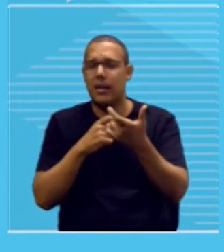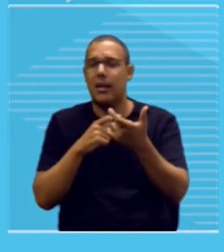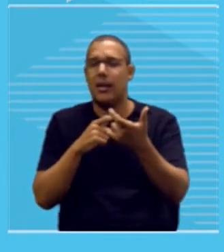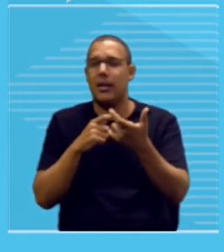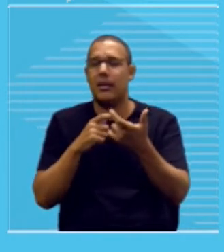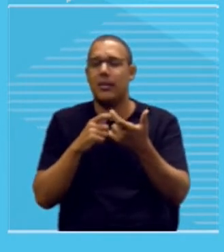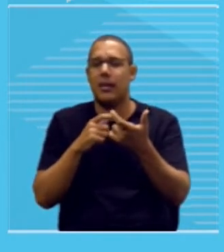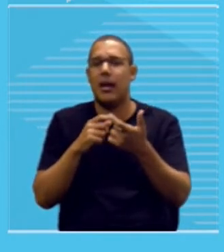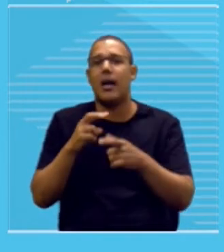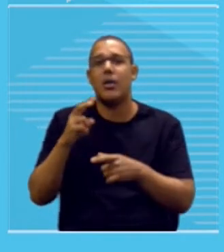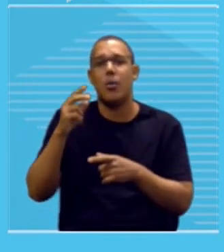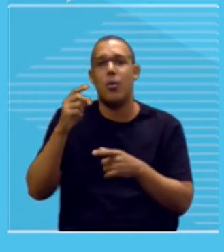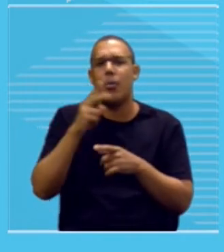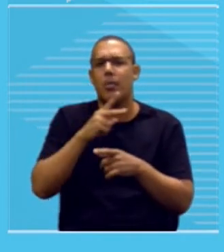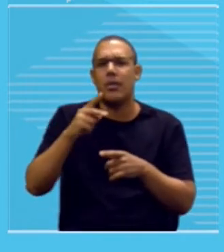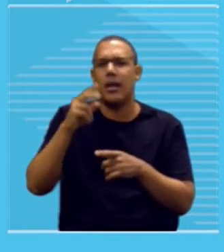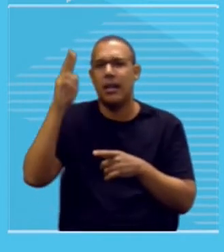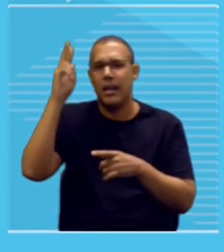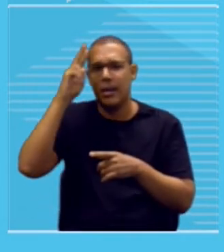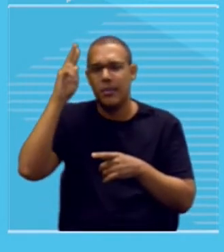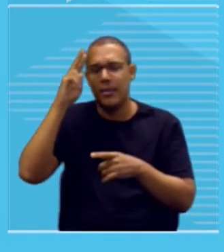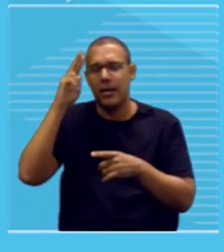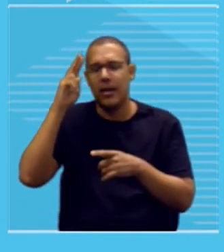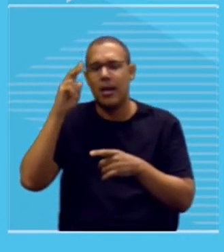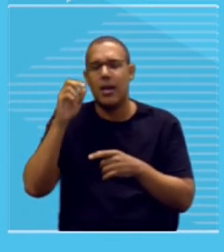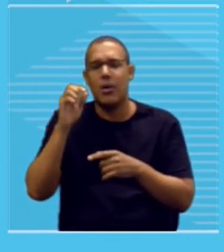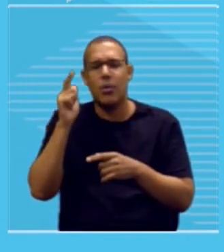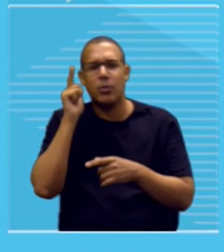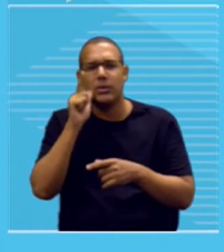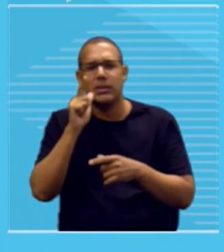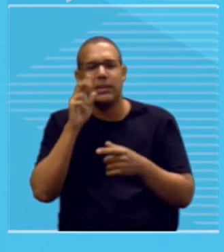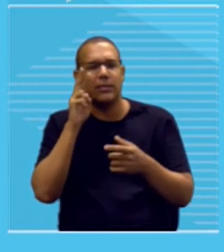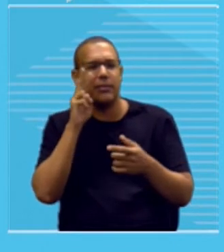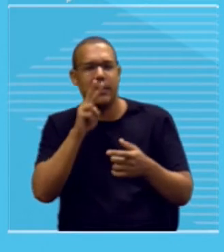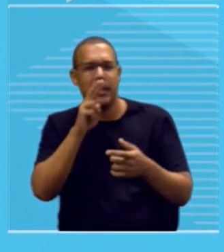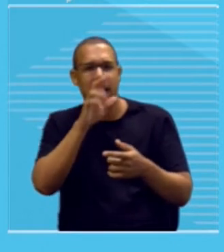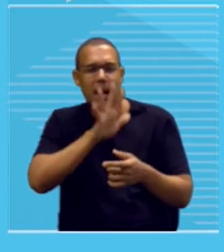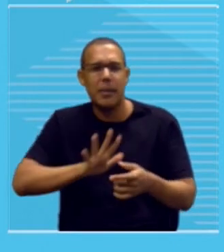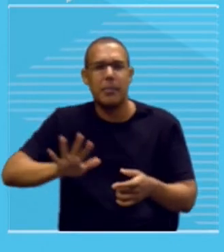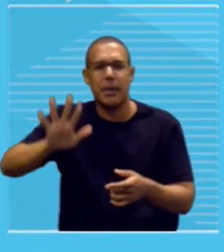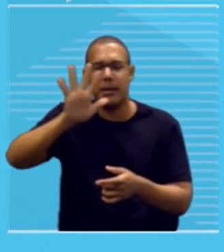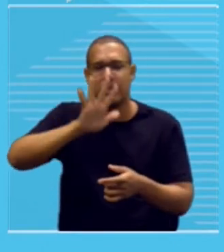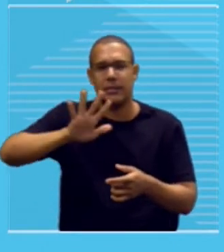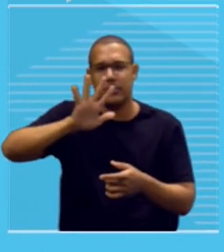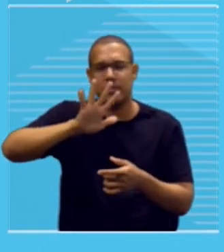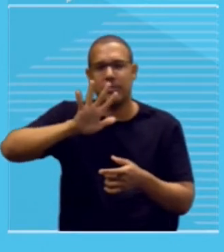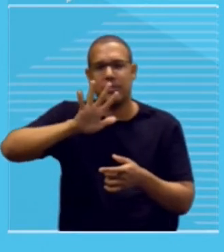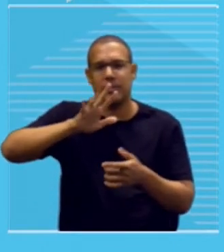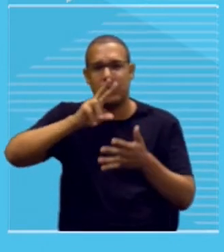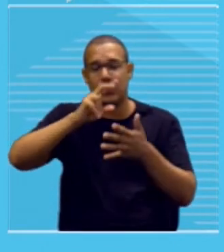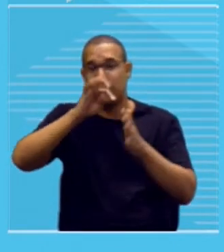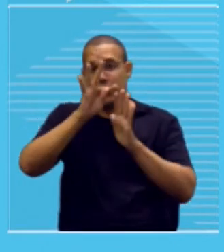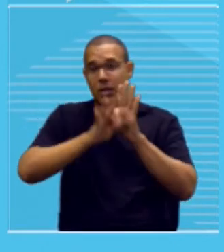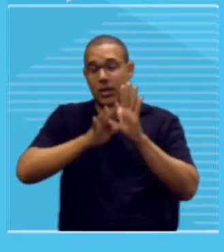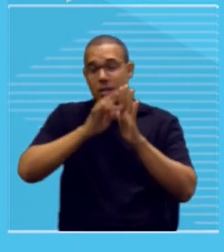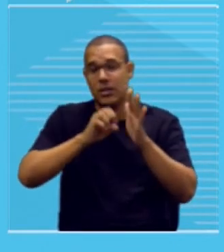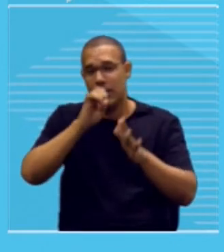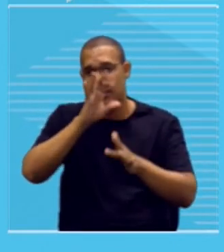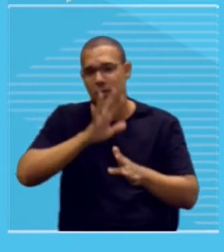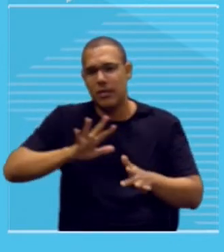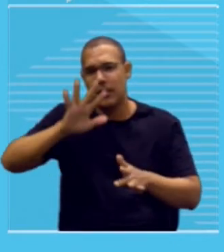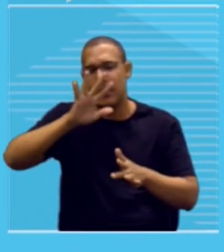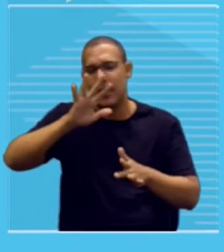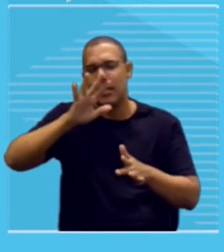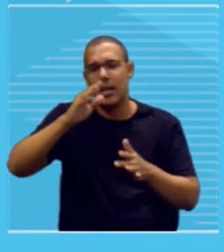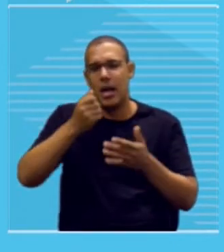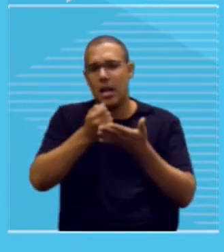ah o professor falou isso aí eu consegui visualizar Olha só eu consegui ver aqui no texto e é muito mais